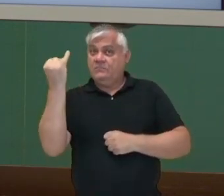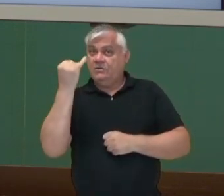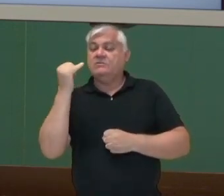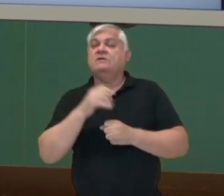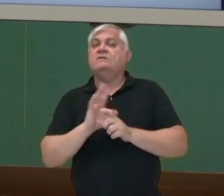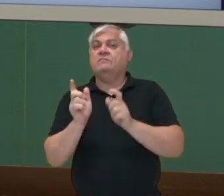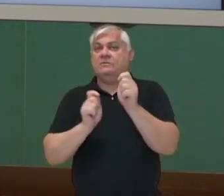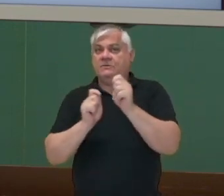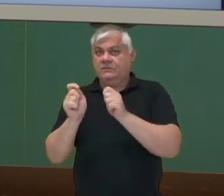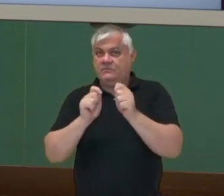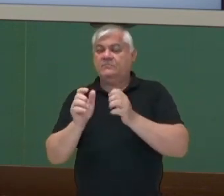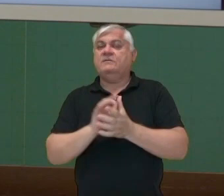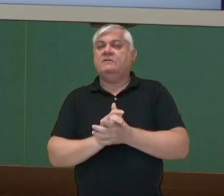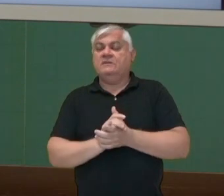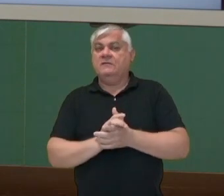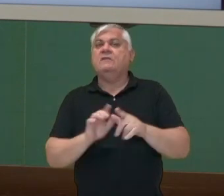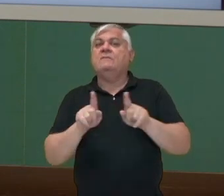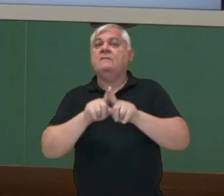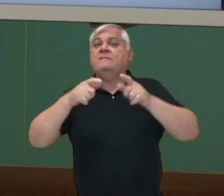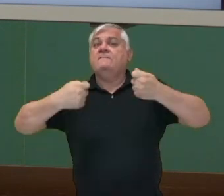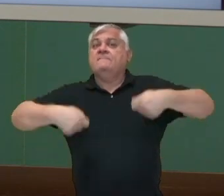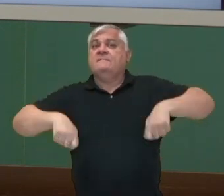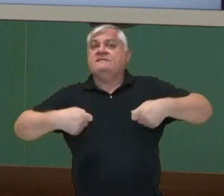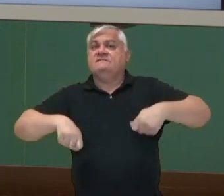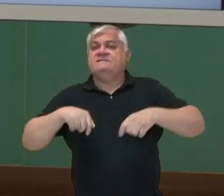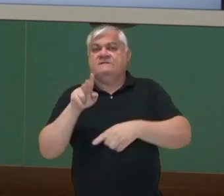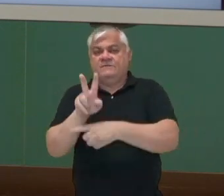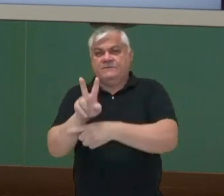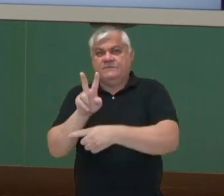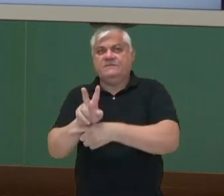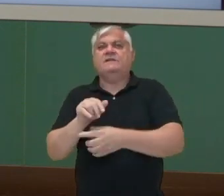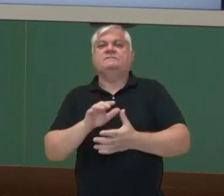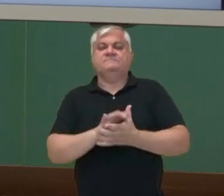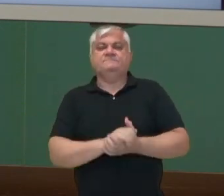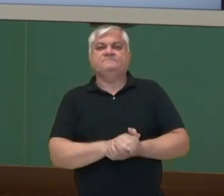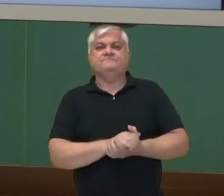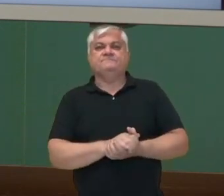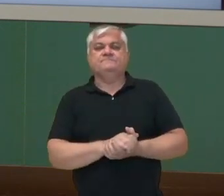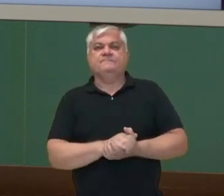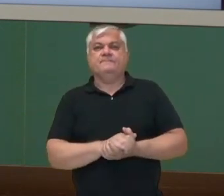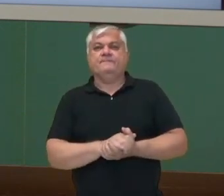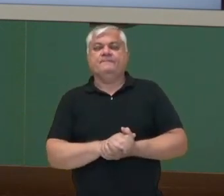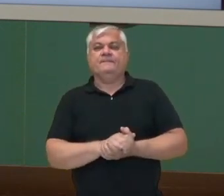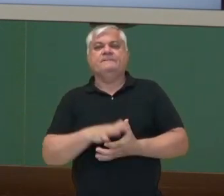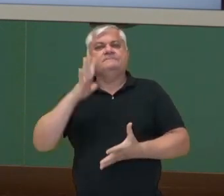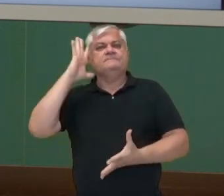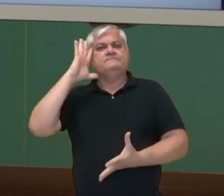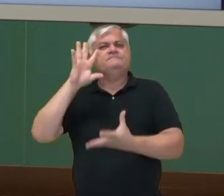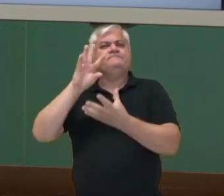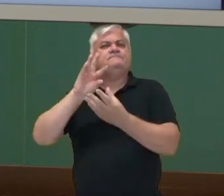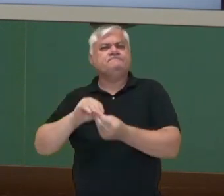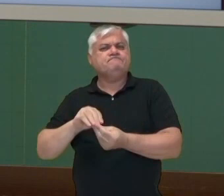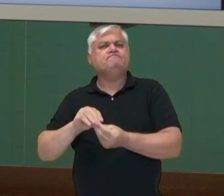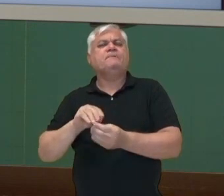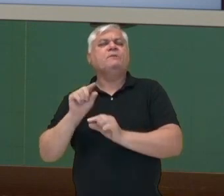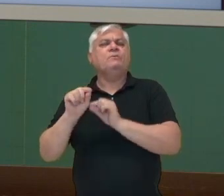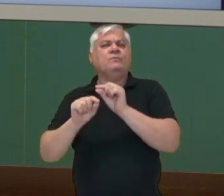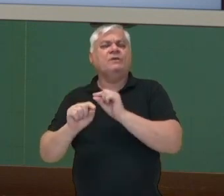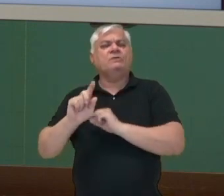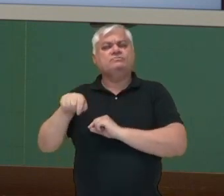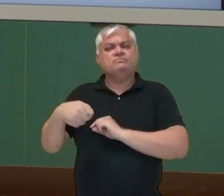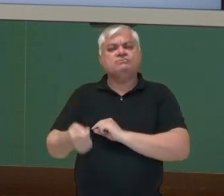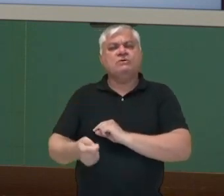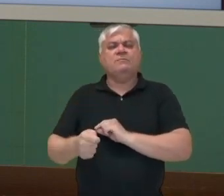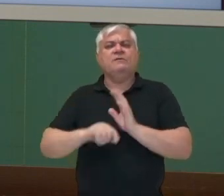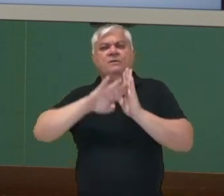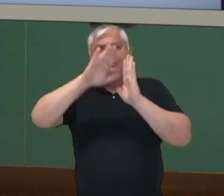para a economia, mas também a necessidade de preservação dessas áreas. E aí, retomando um pouquinho o que nós falamos, né, sobre a